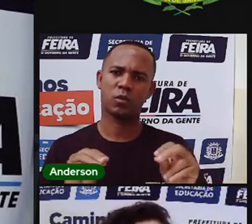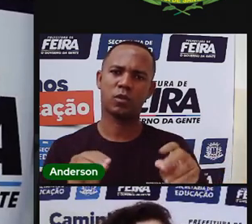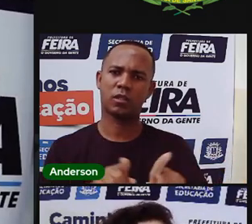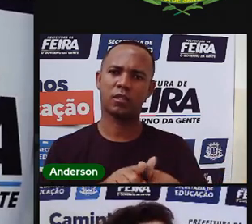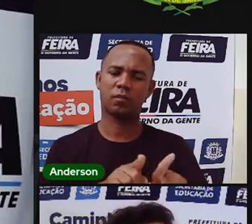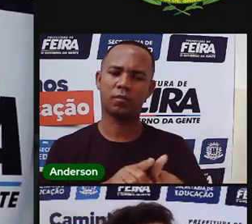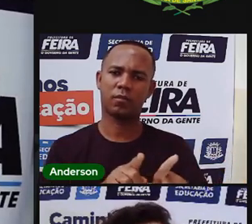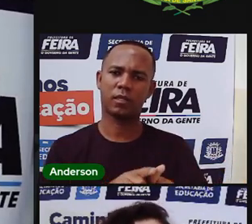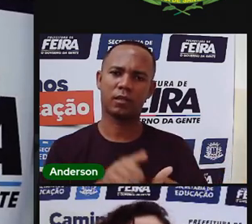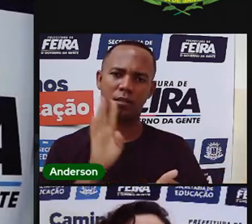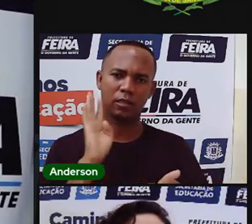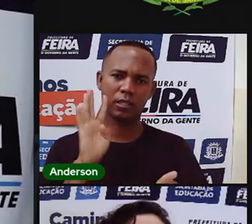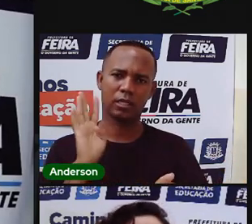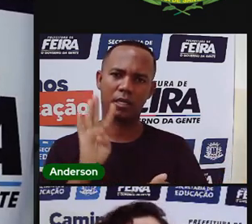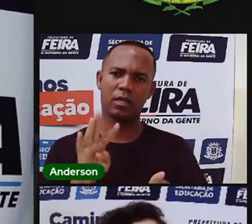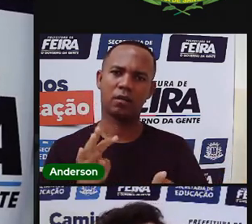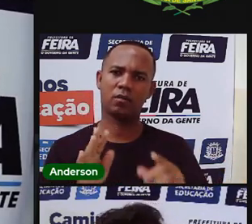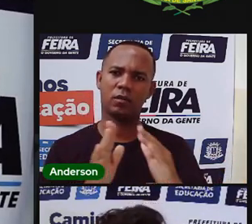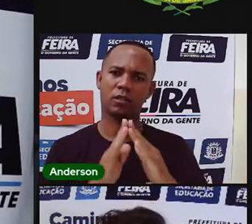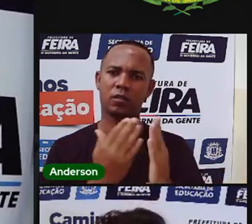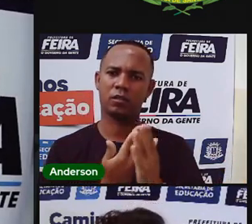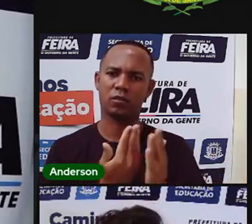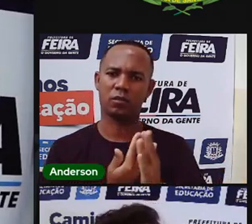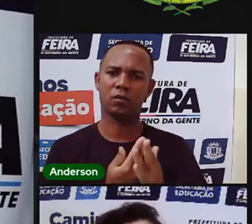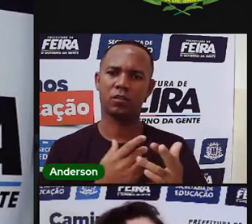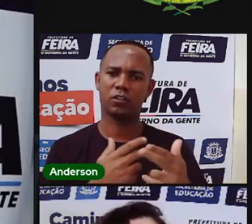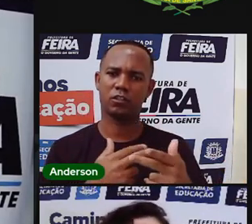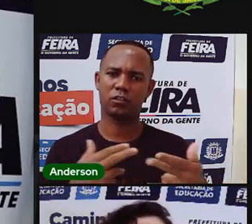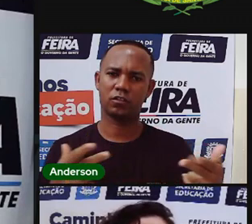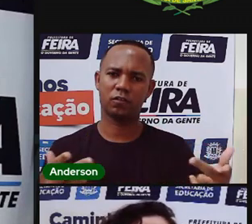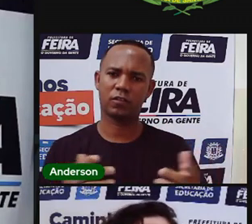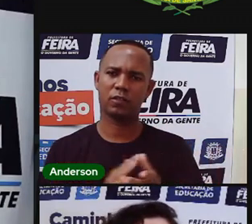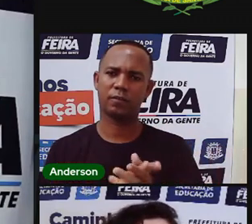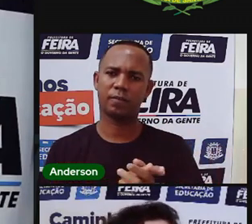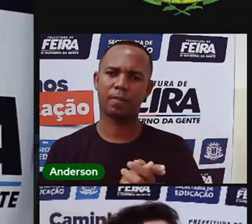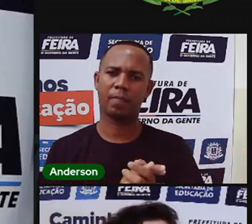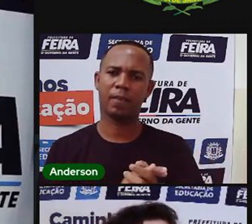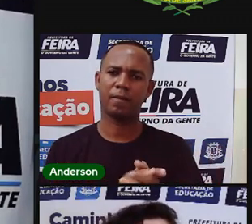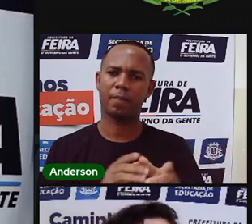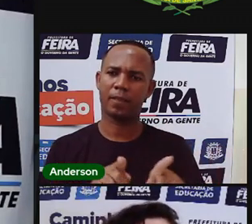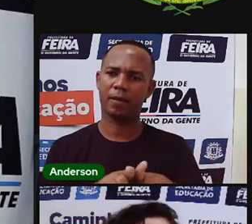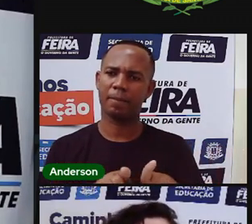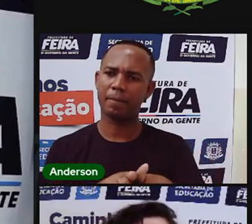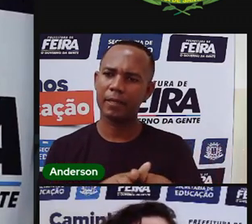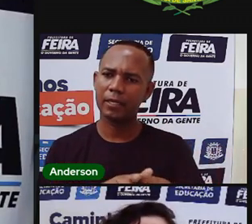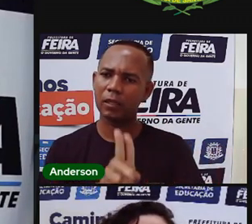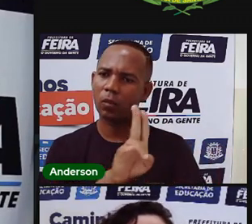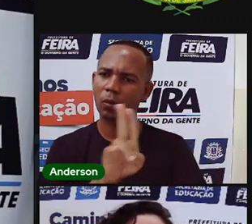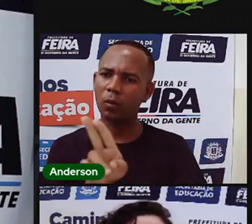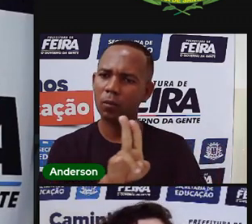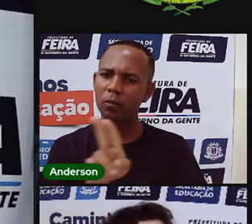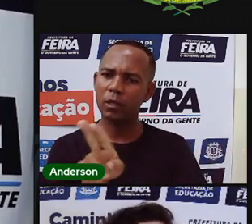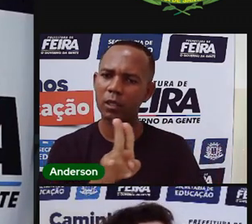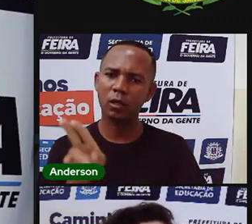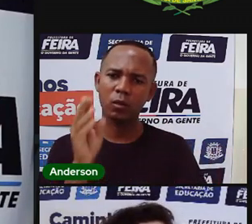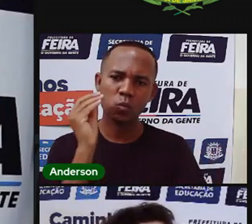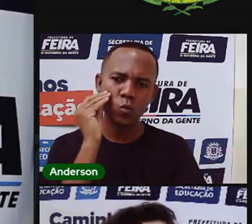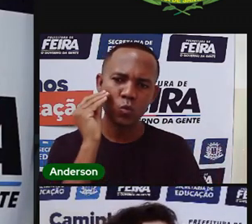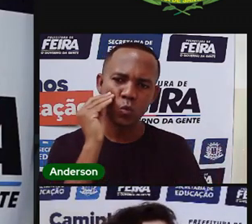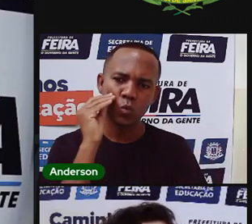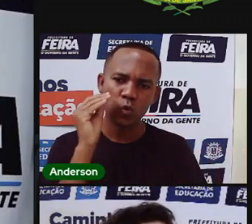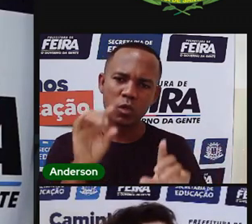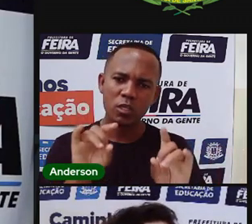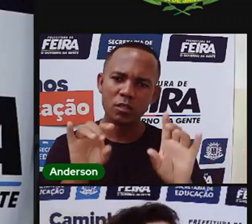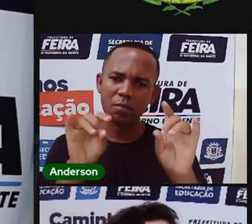Faustino Dias Lima, a Geraldo Dias de Souza, a Escola Municipal João Marinho Falcão, também um beijo especial para os